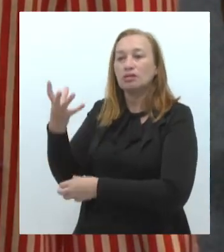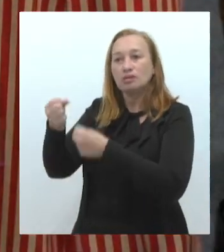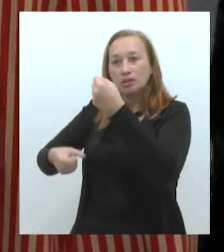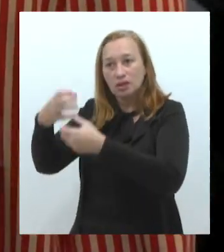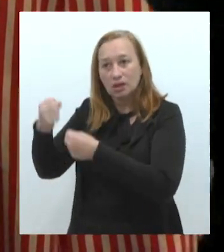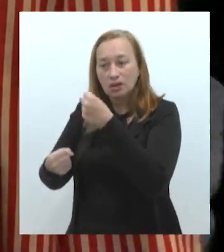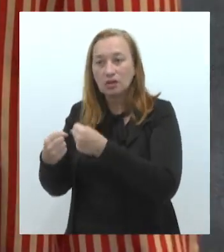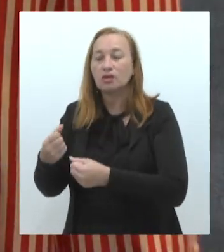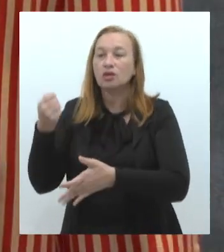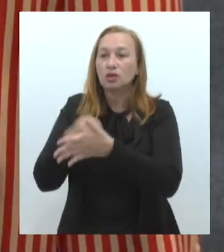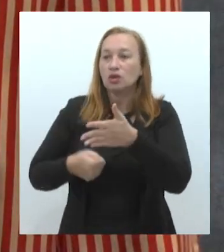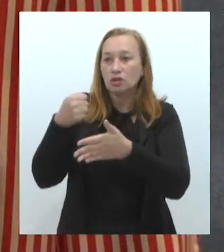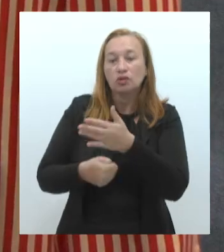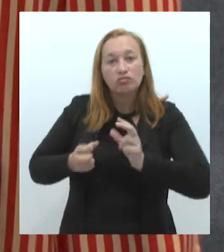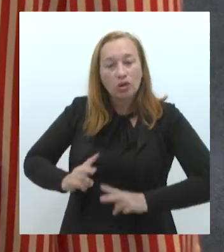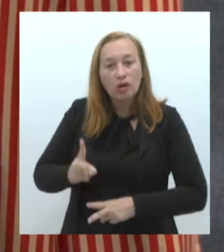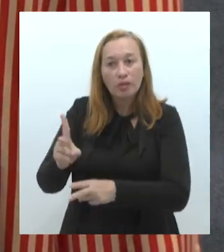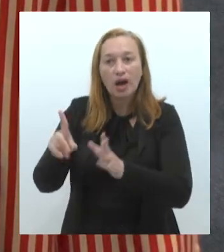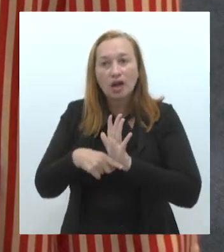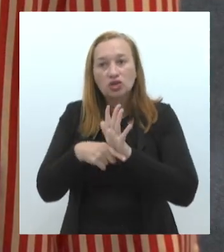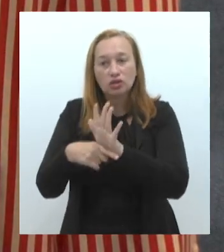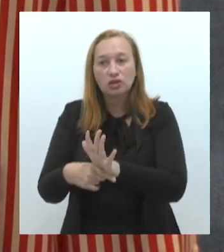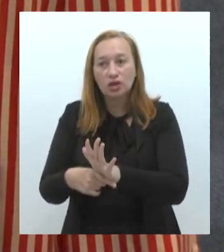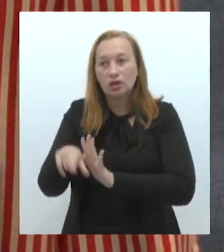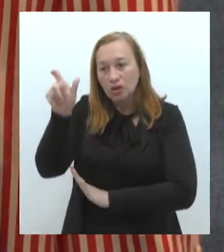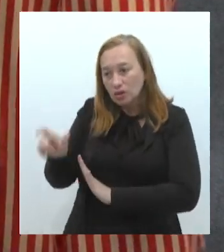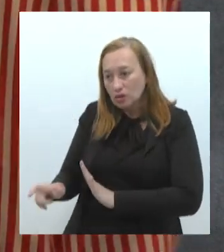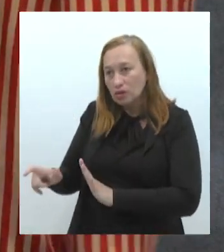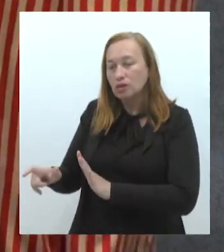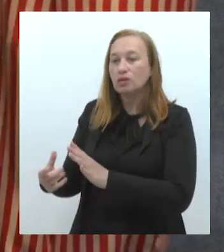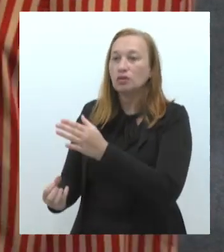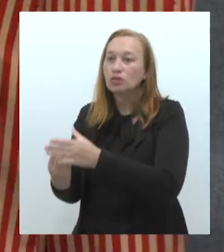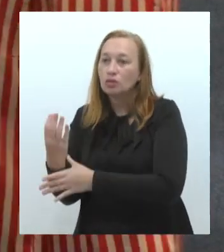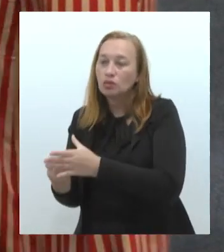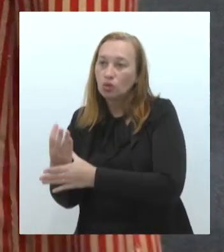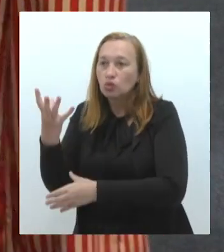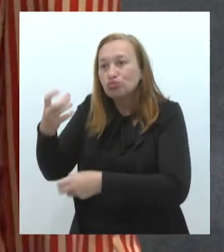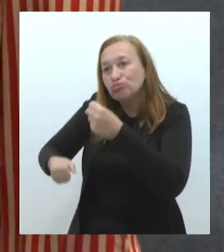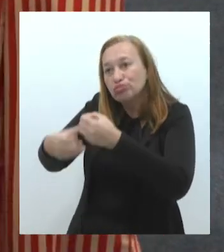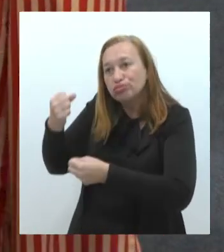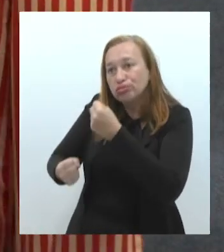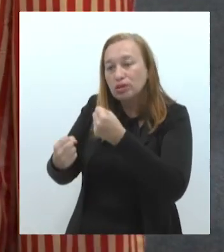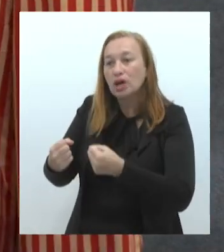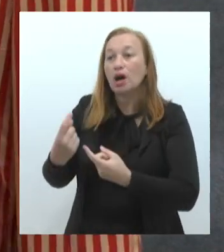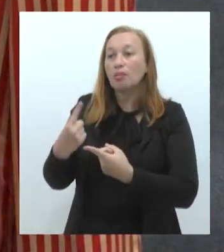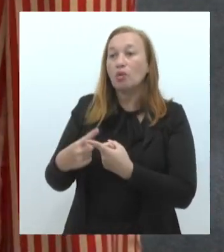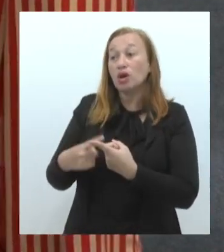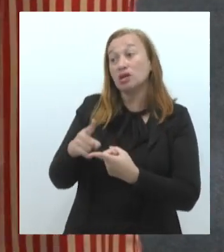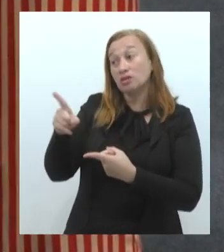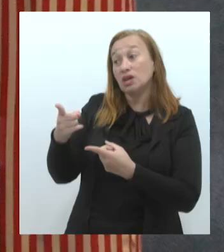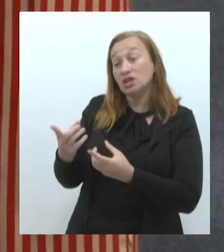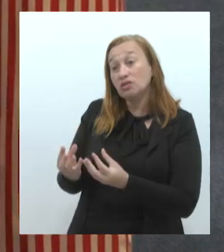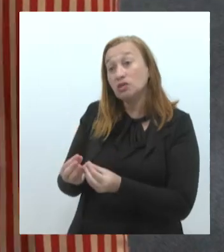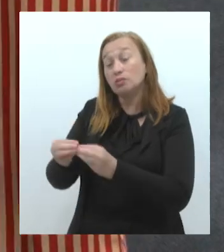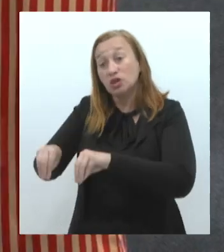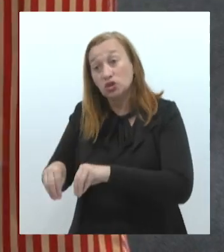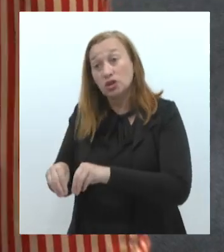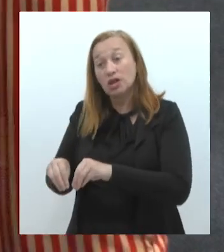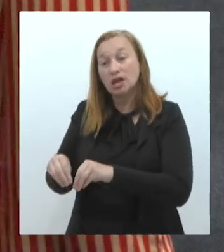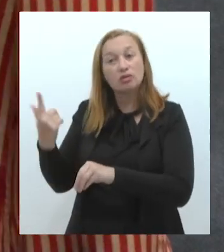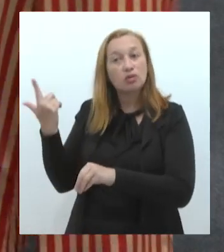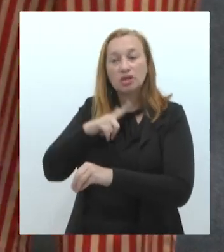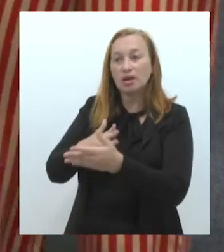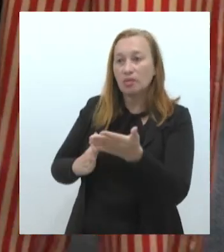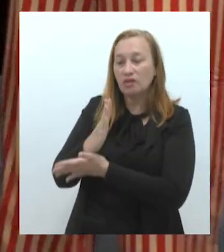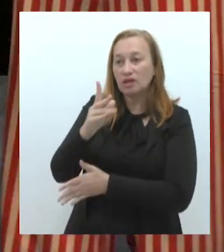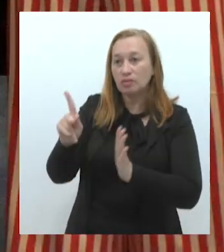continuar lutando para ajudar os pequenos e médios produtores, porque senão eles vão quebrar se a gente não conseguir aprovar esse projeto.